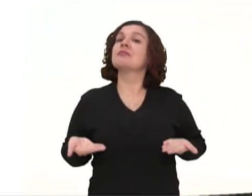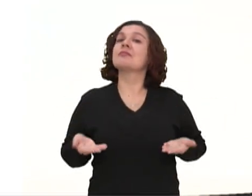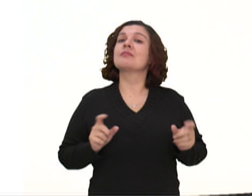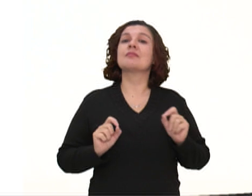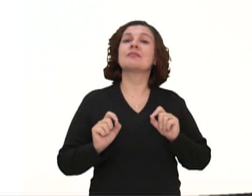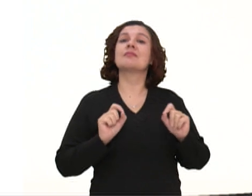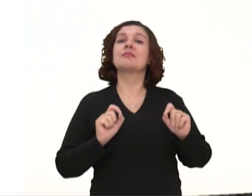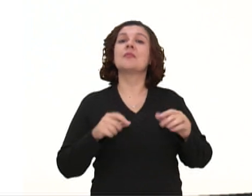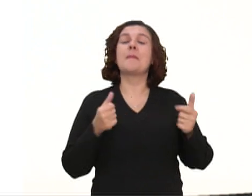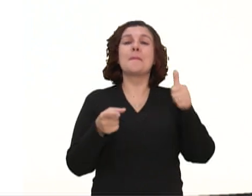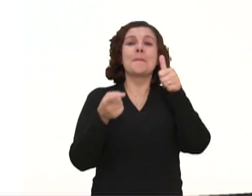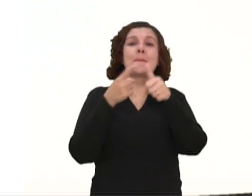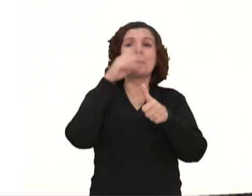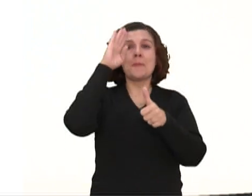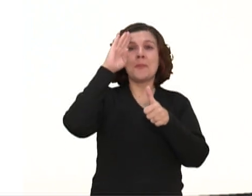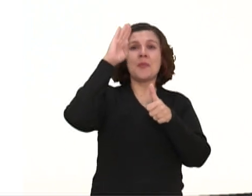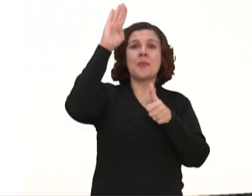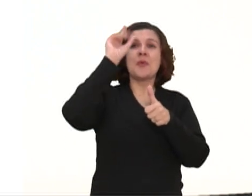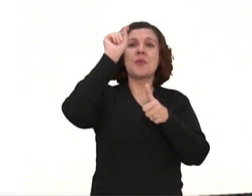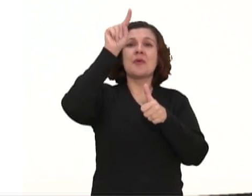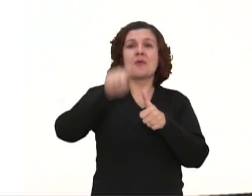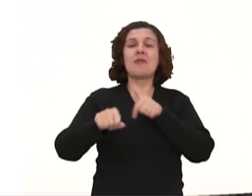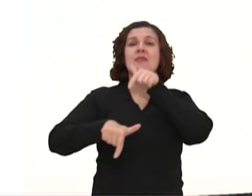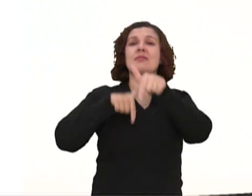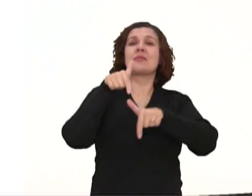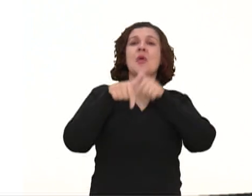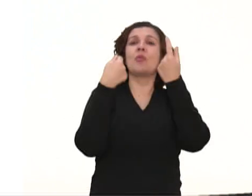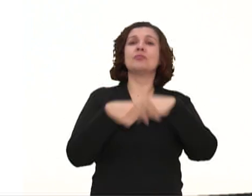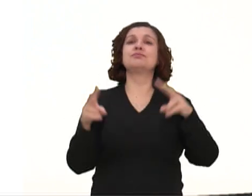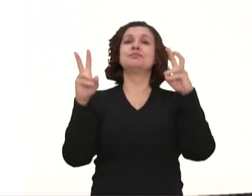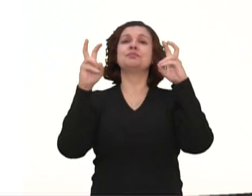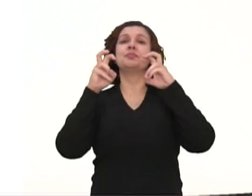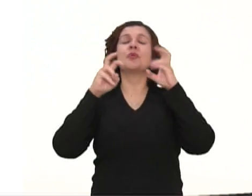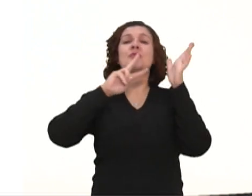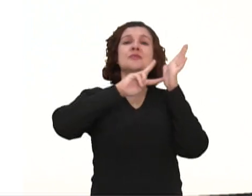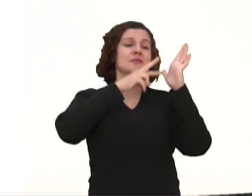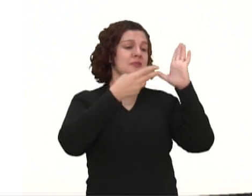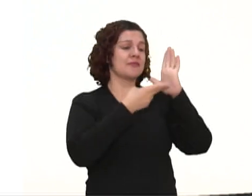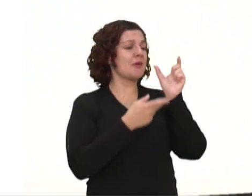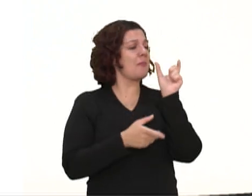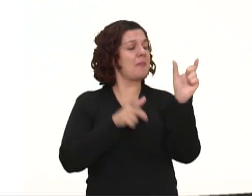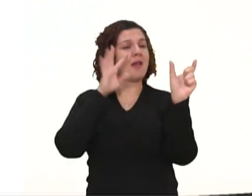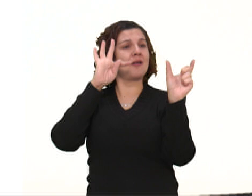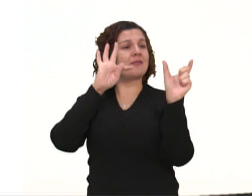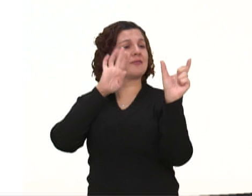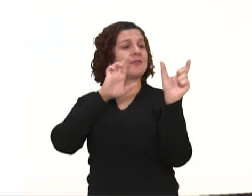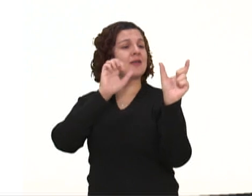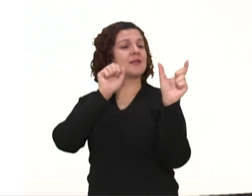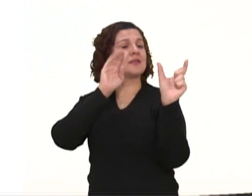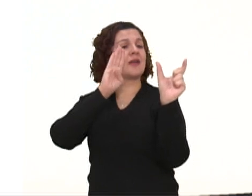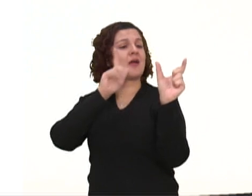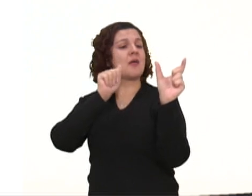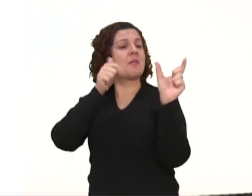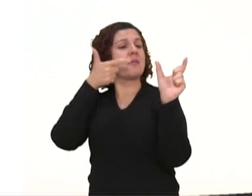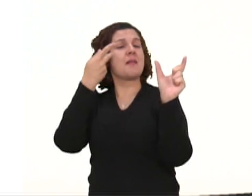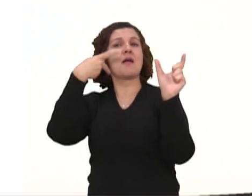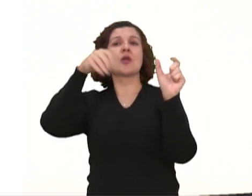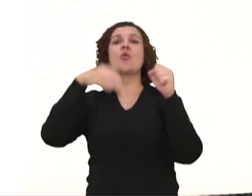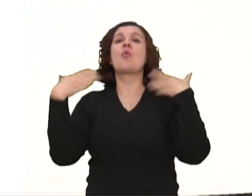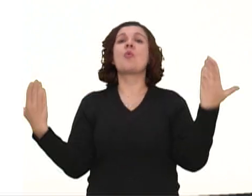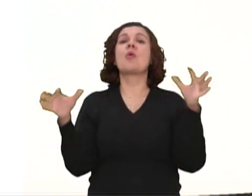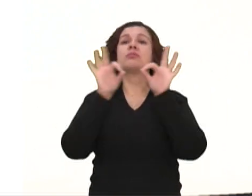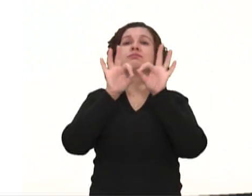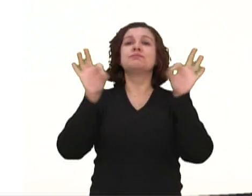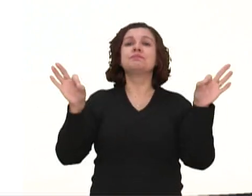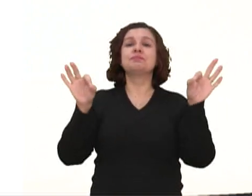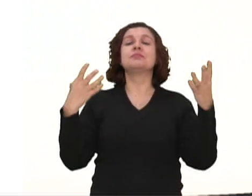coisa que nós temos que saber, mas afinal, o que é trabalho? O que significa essa palavra? Qual é o conceito básico? Se nós